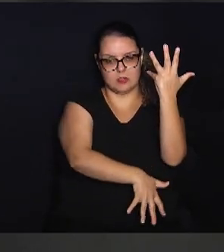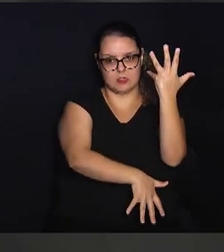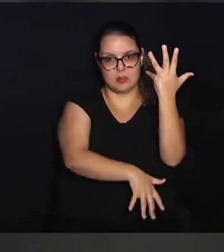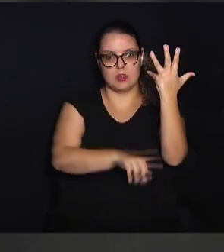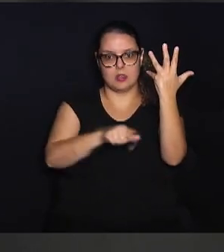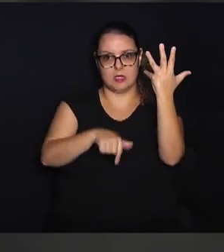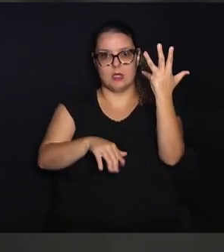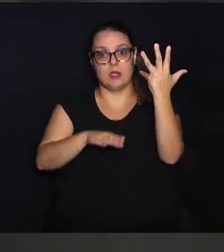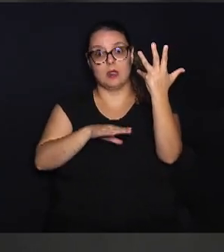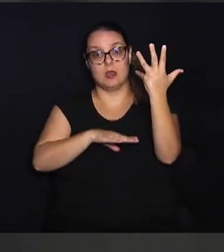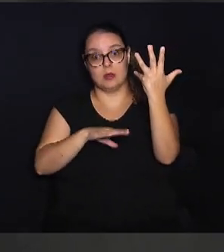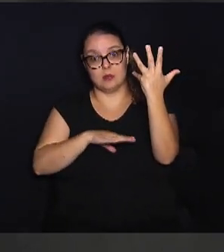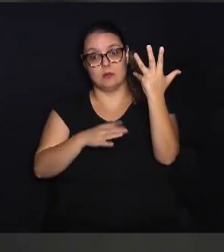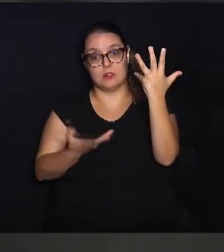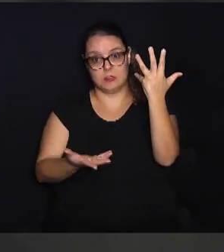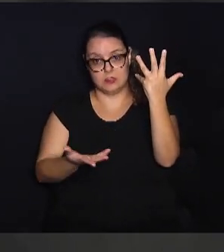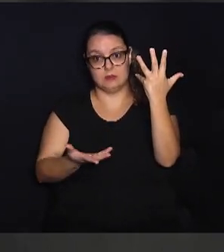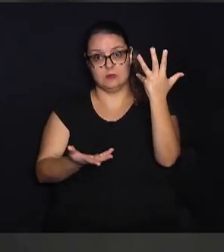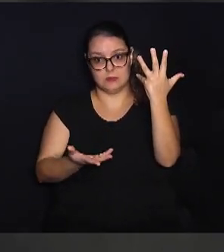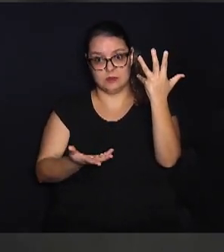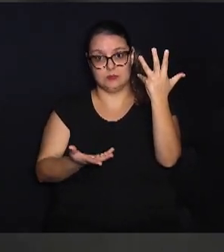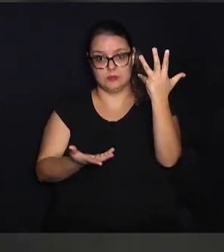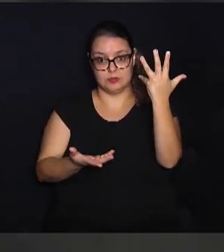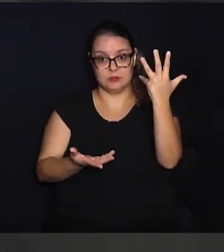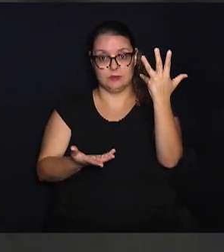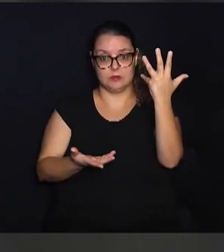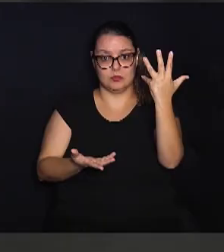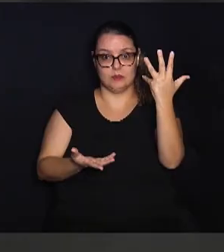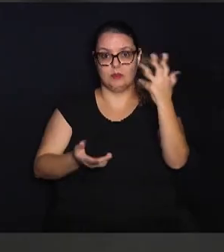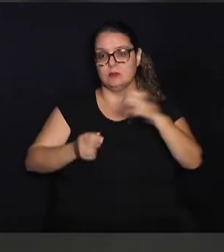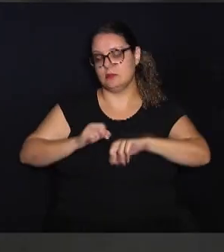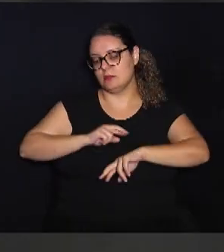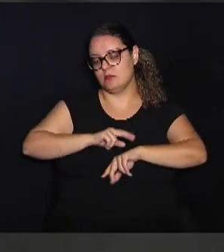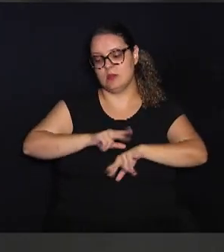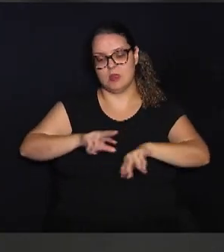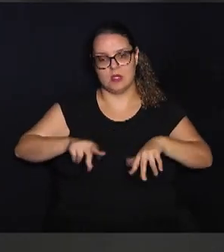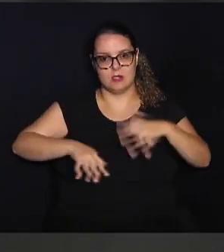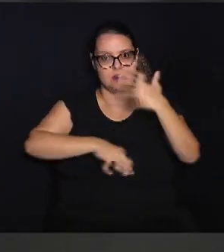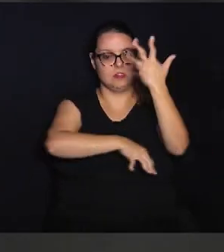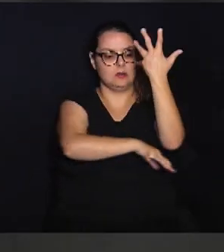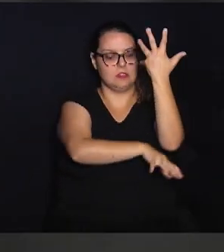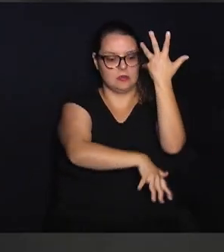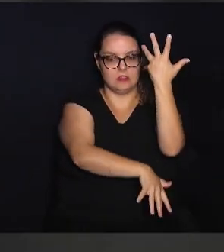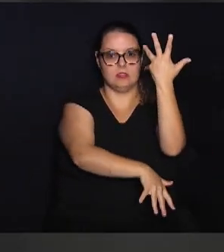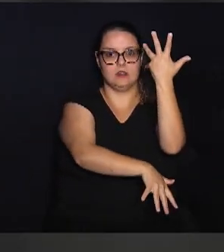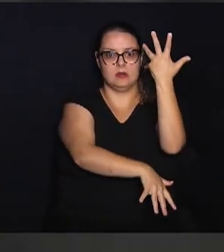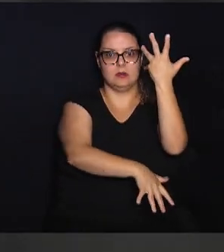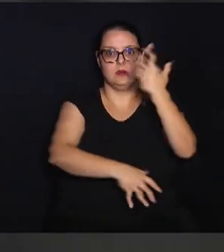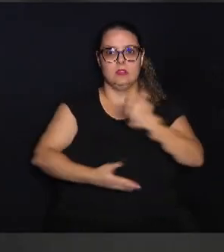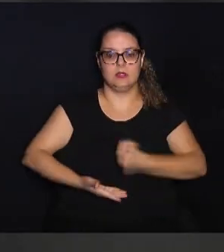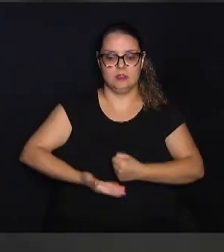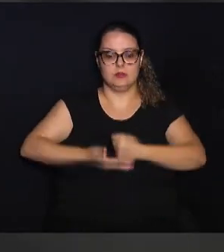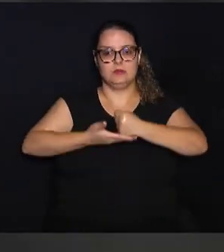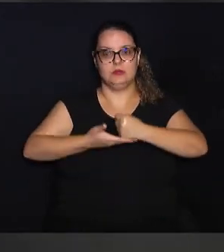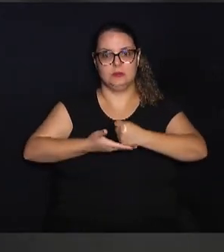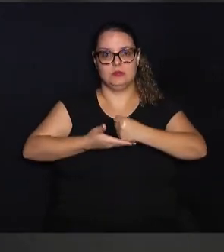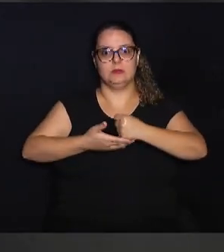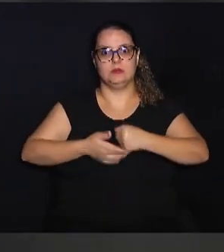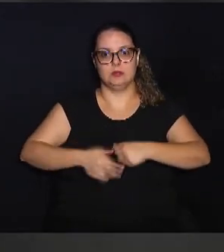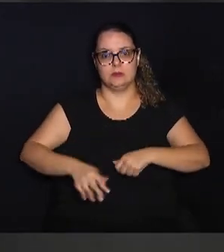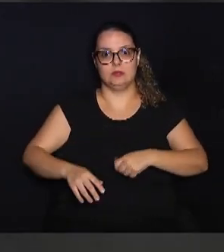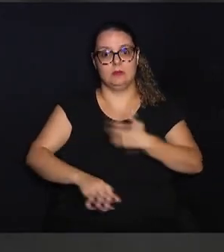gente não enxerga. E são os municípios, né? Então essas milhares de raízes que tem debaixo da terra, que sustentam essa árvore